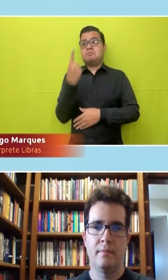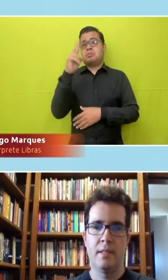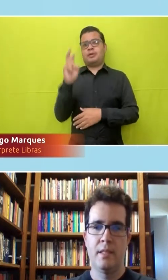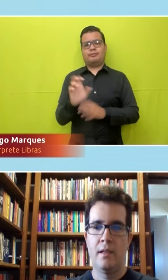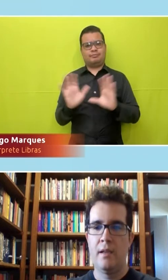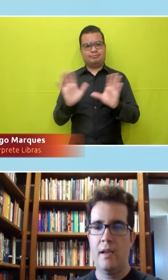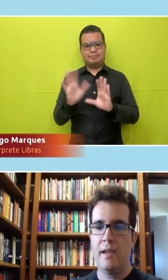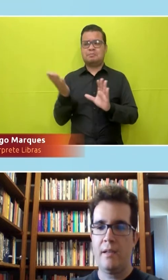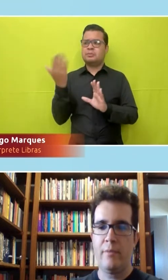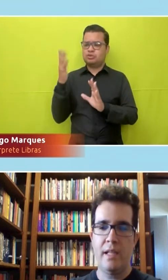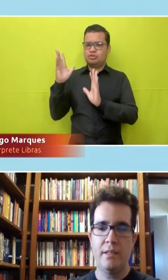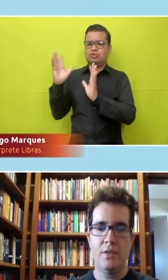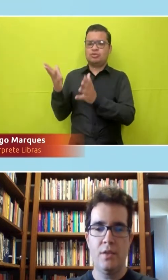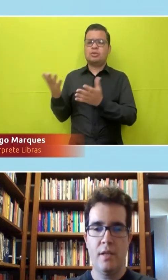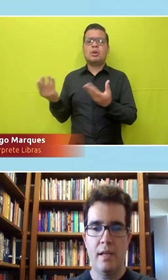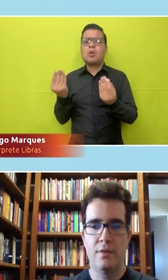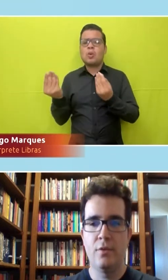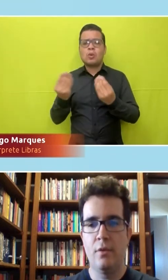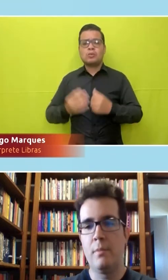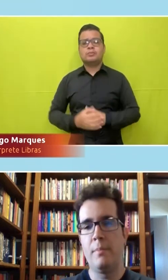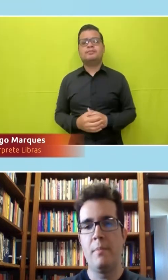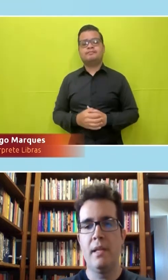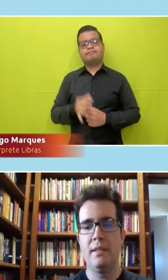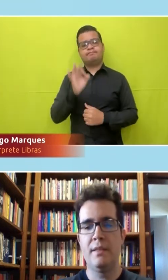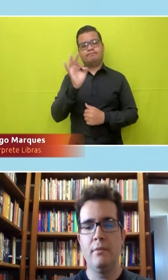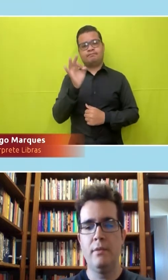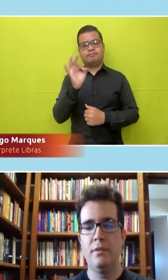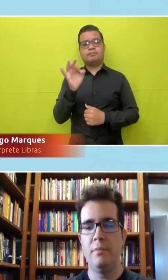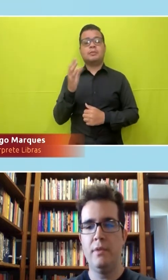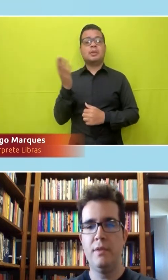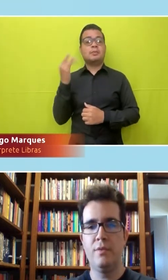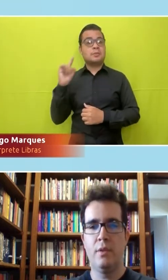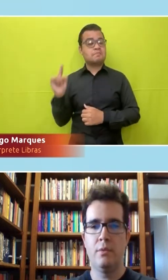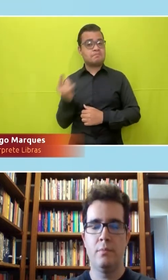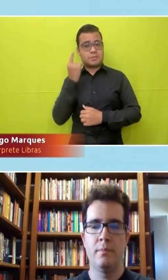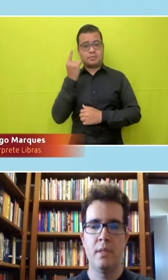projeto. Na verdade, a gente realizou uma primeira edição em